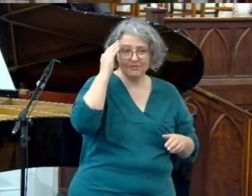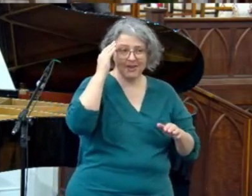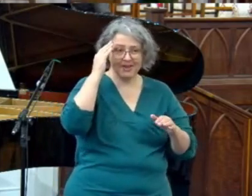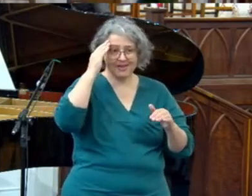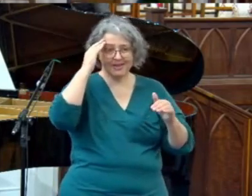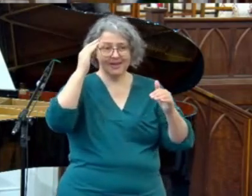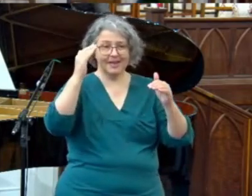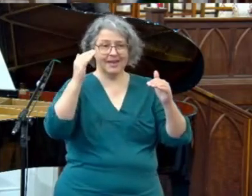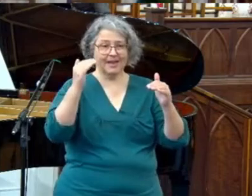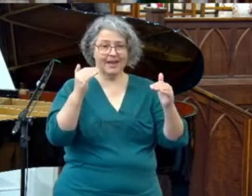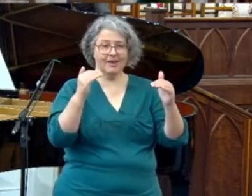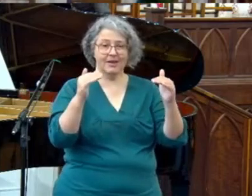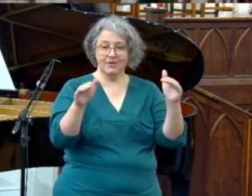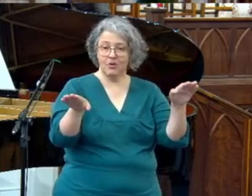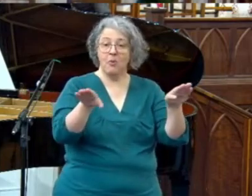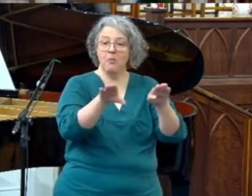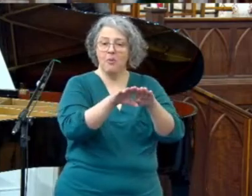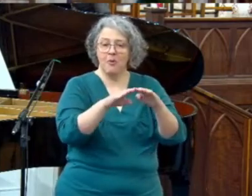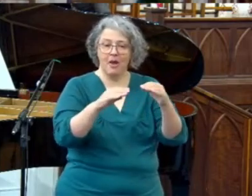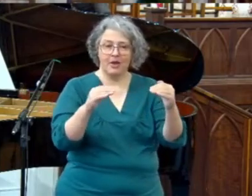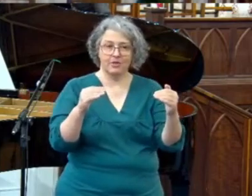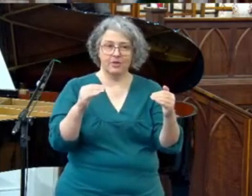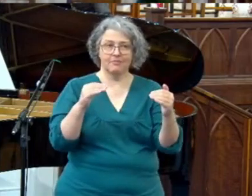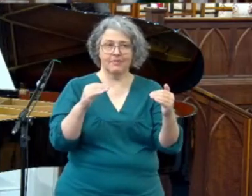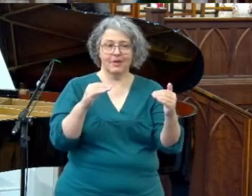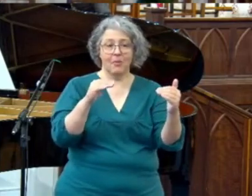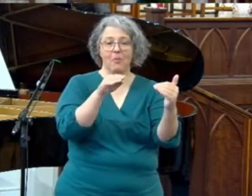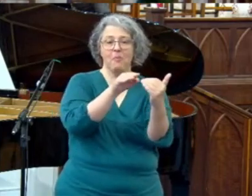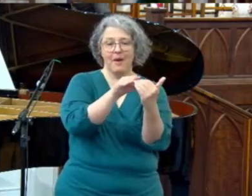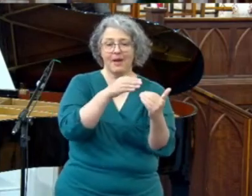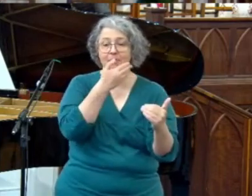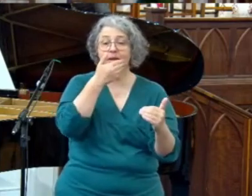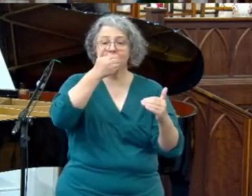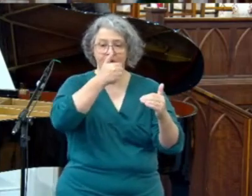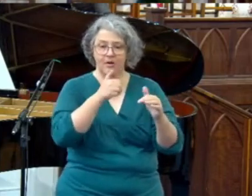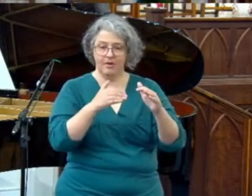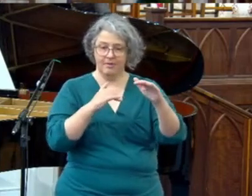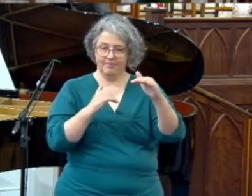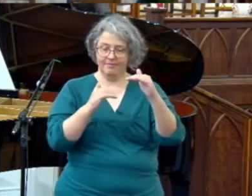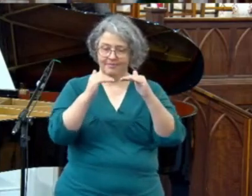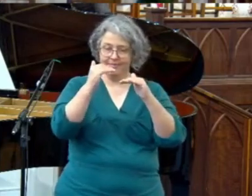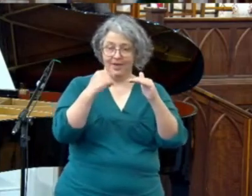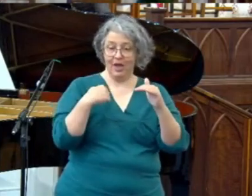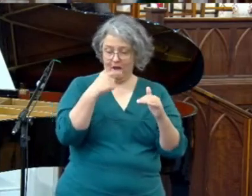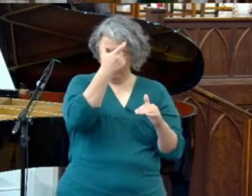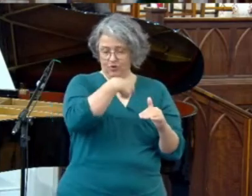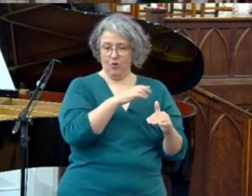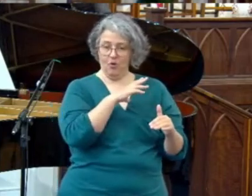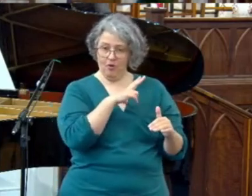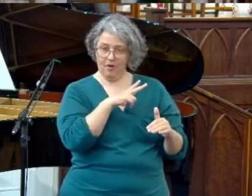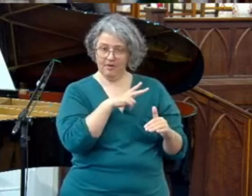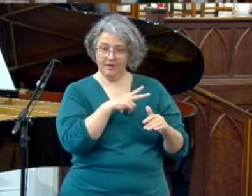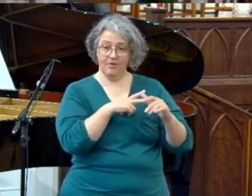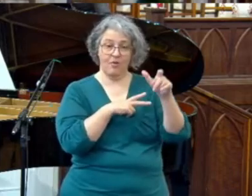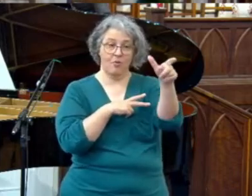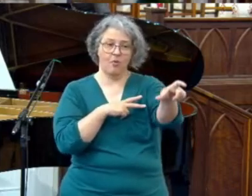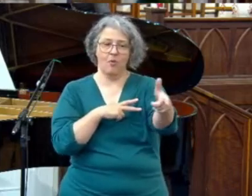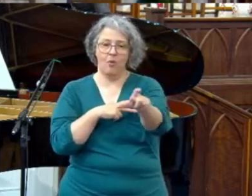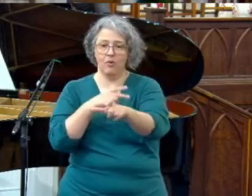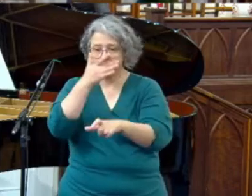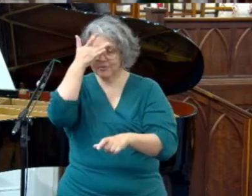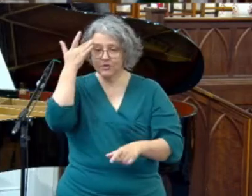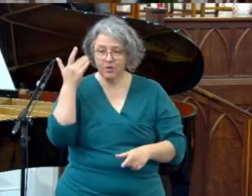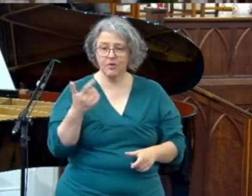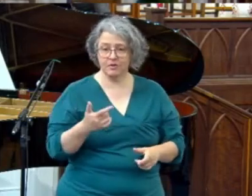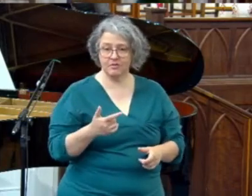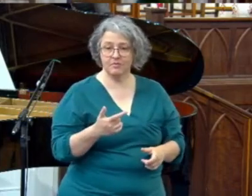discernimento. Vamos ao texto. Eu gostaria de pedir aos irmãos que colocassem o texto de Mateus a